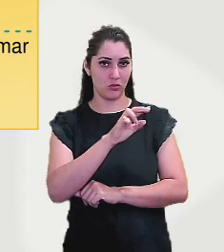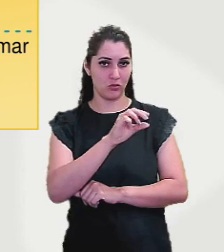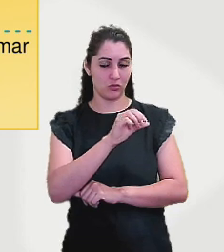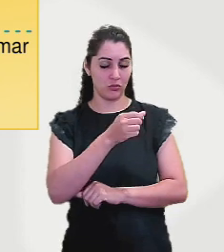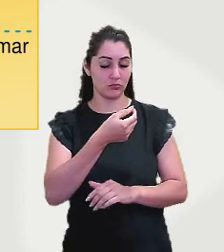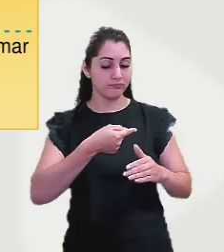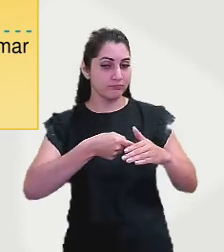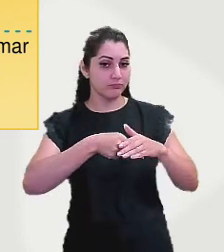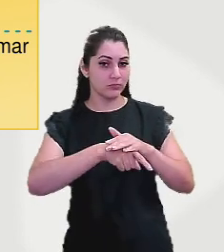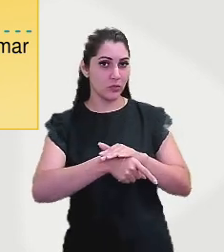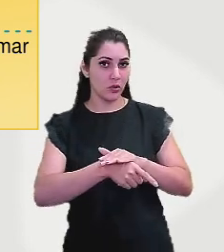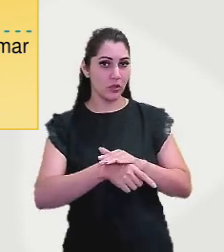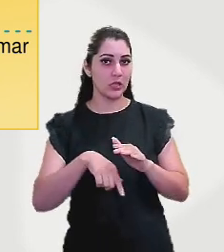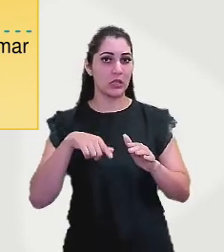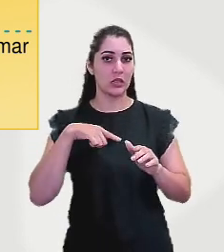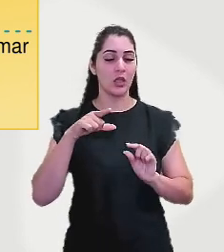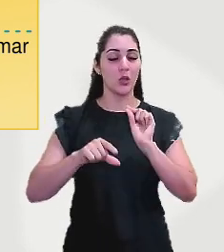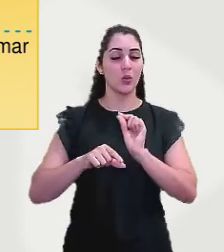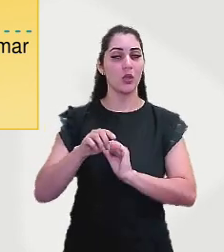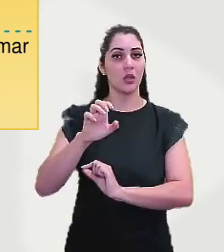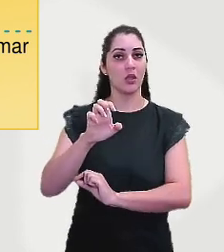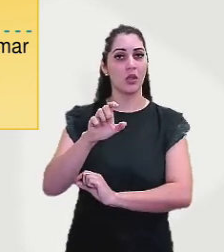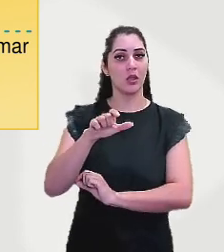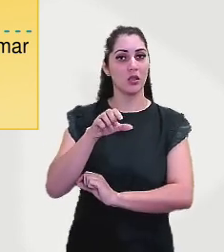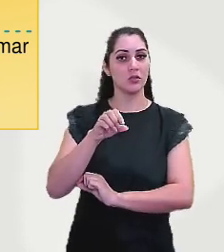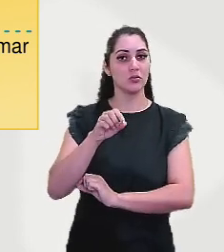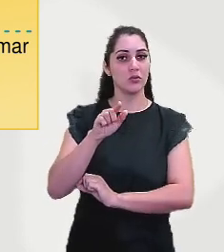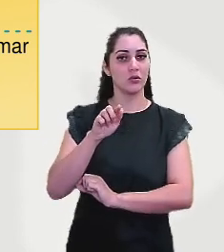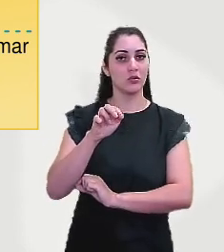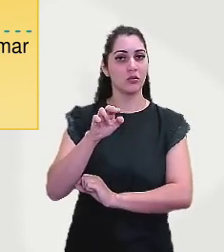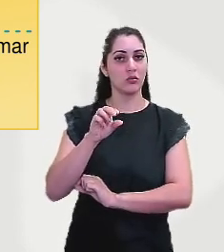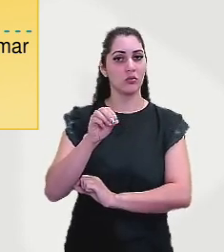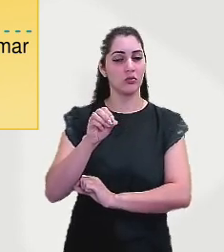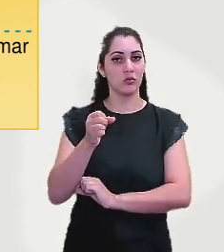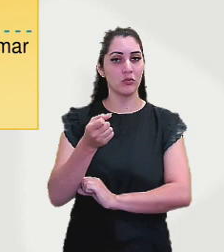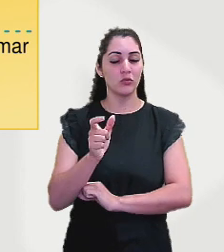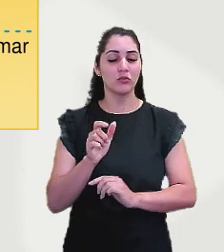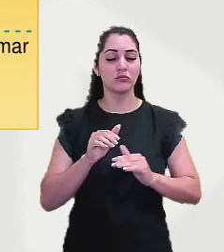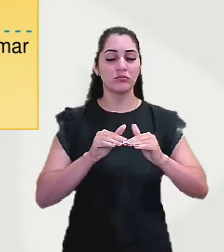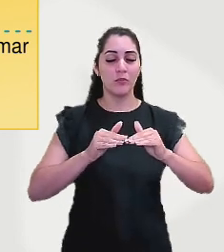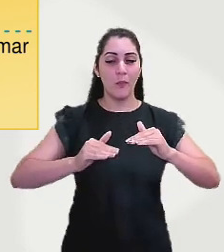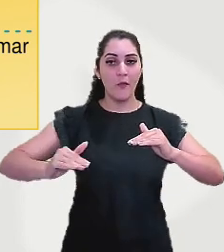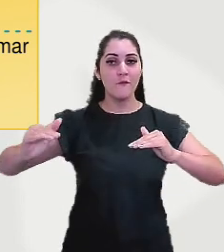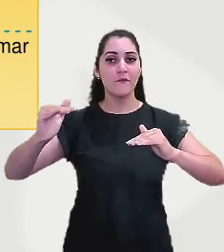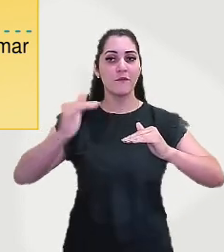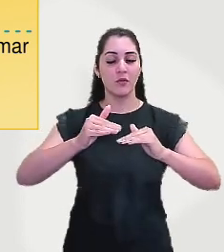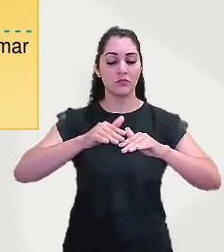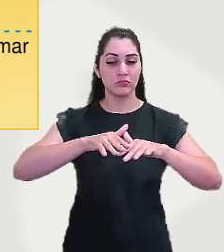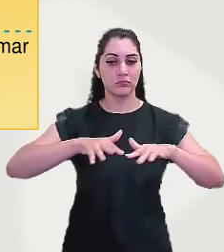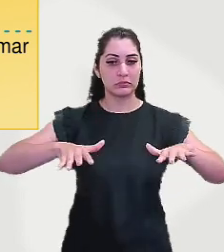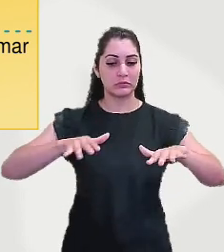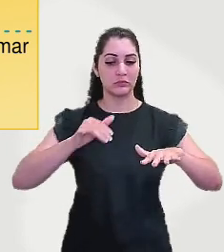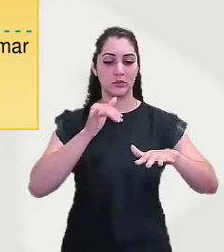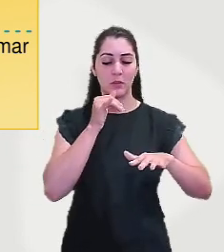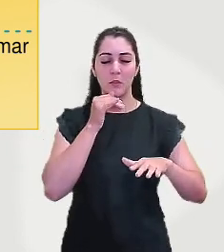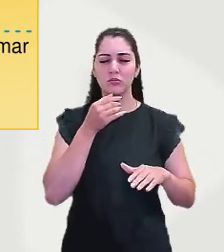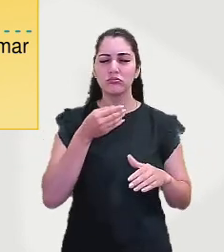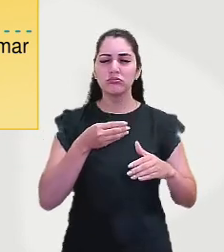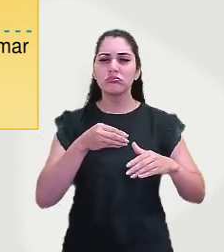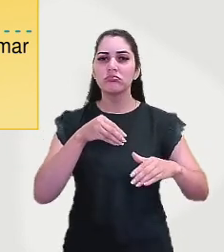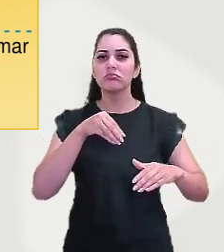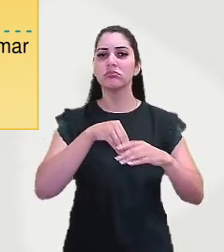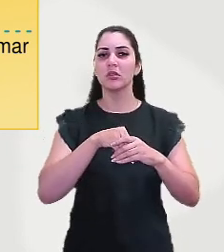agentes exógenos, aqueles que atuam sobre a superfície. Os agentes internos a gente